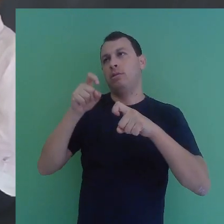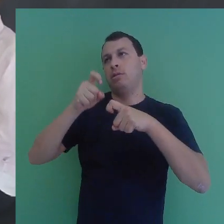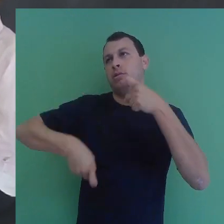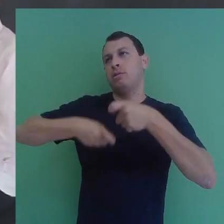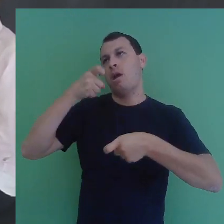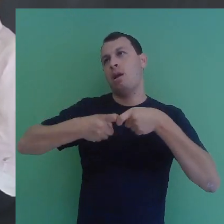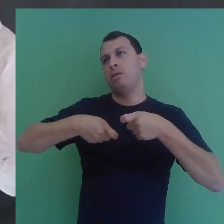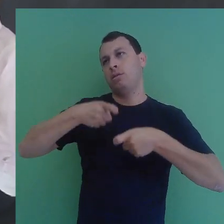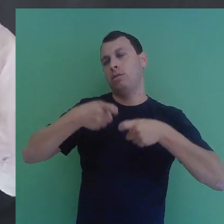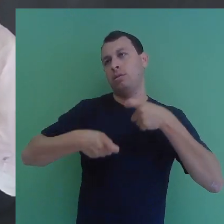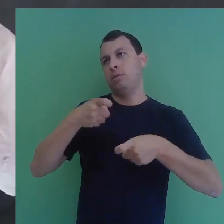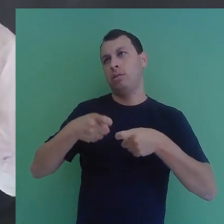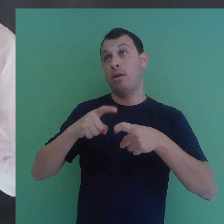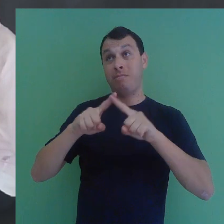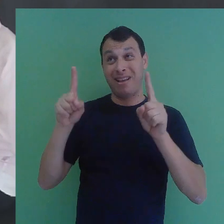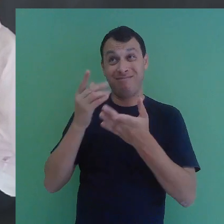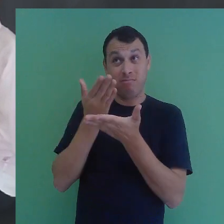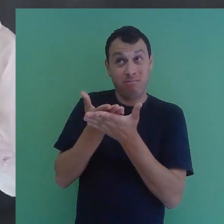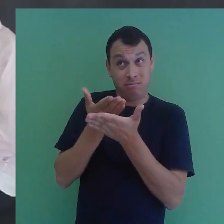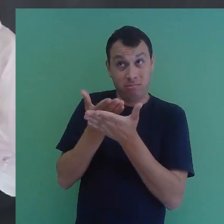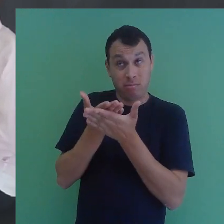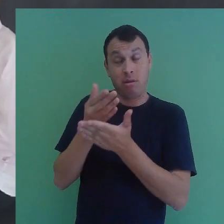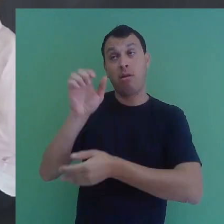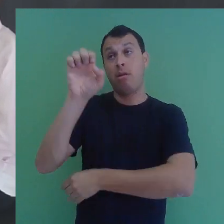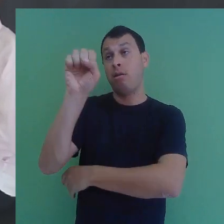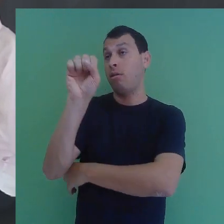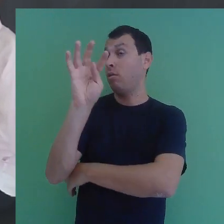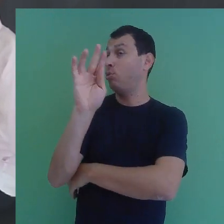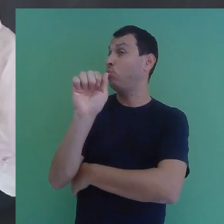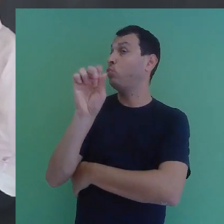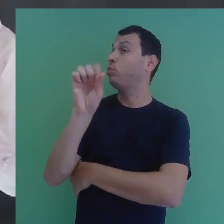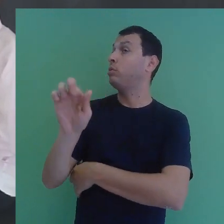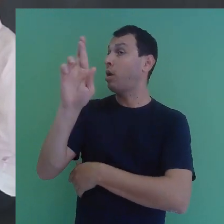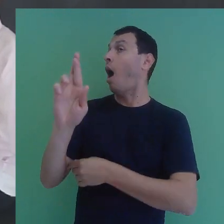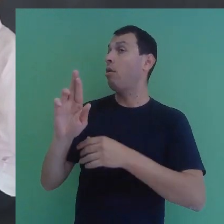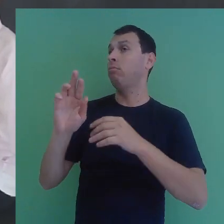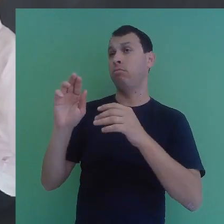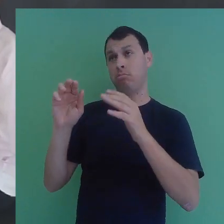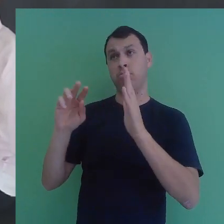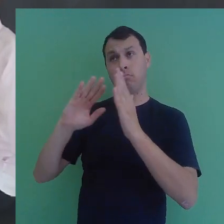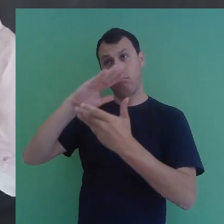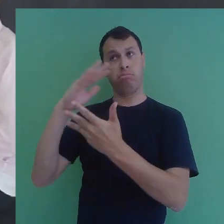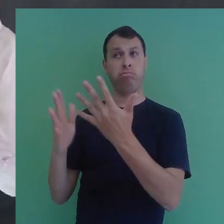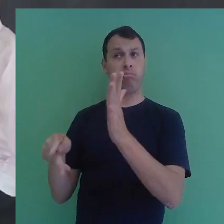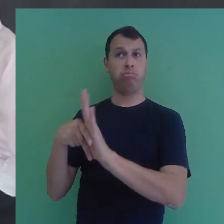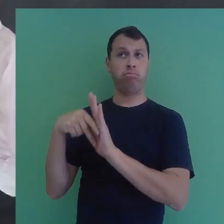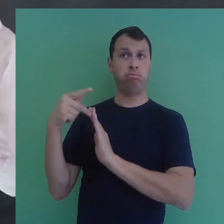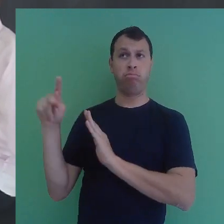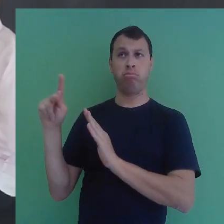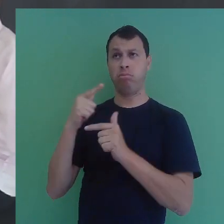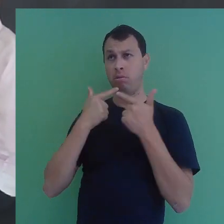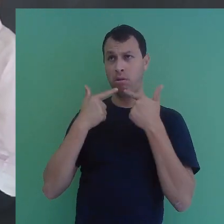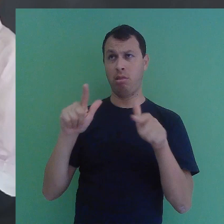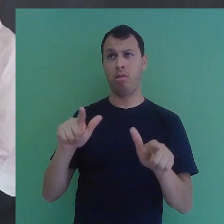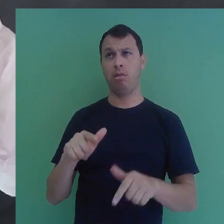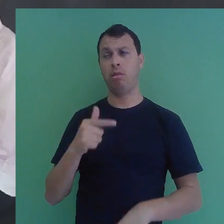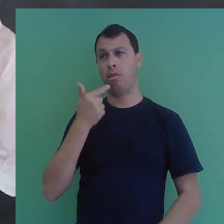estudos também, tipo escola, se não me engano, é assim, né? Escola, isso mesmo, perfeito. Que é uma casa onde você